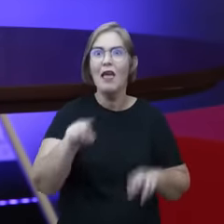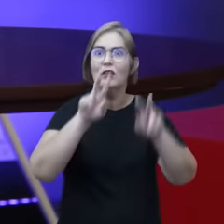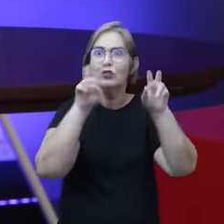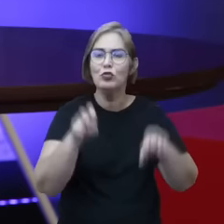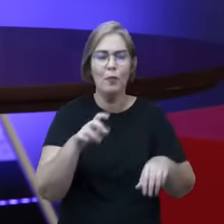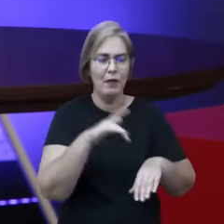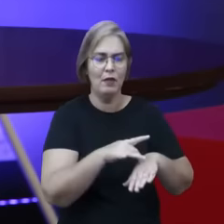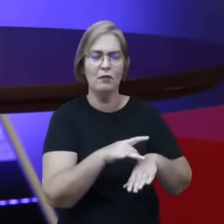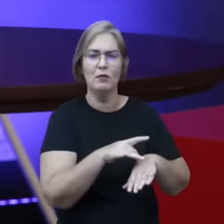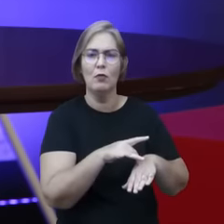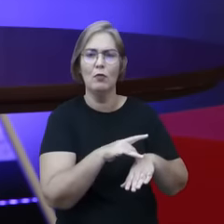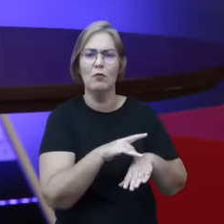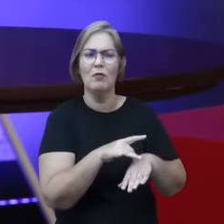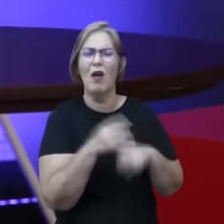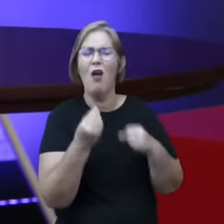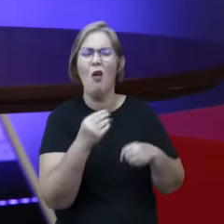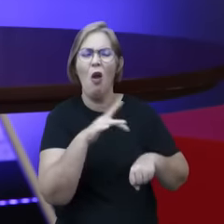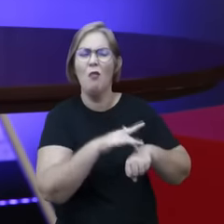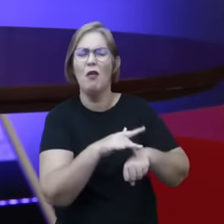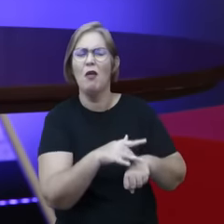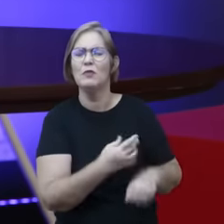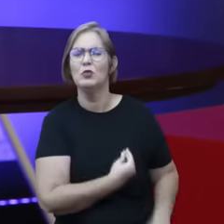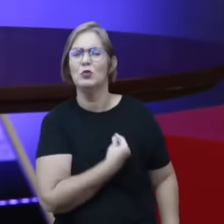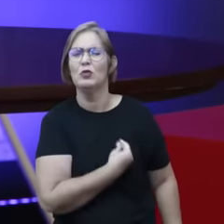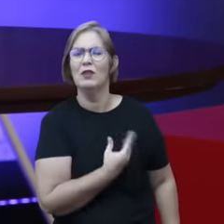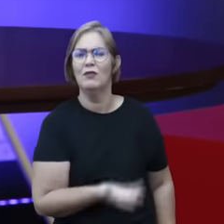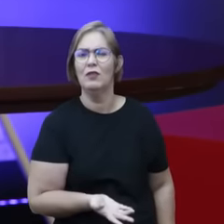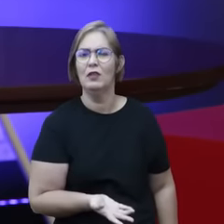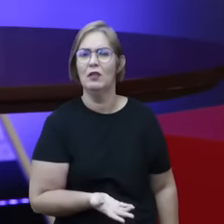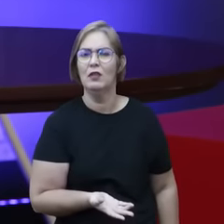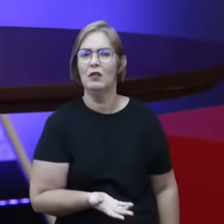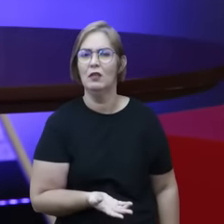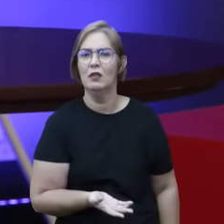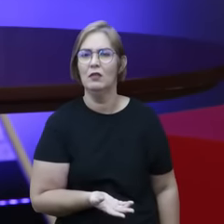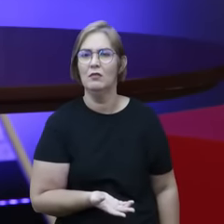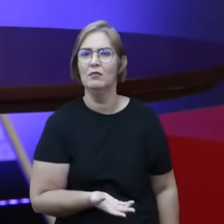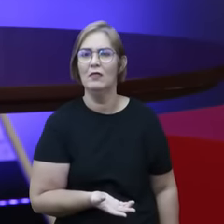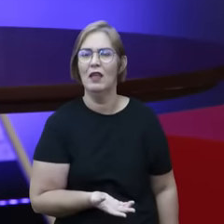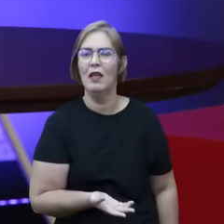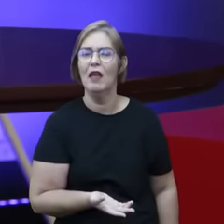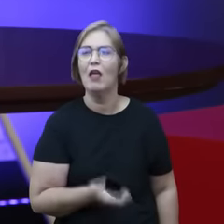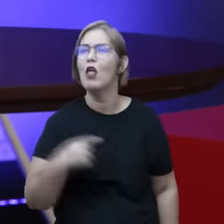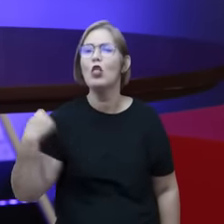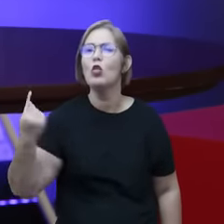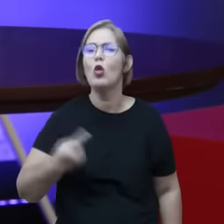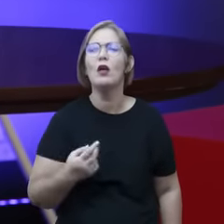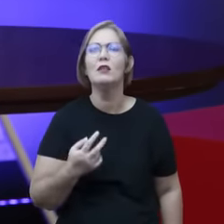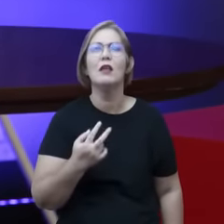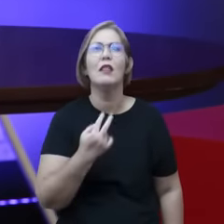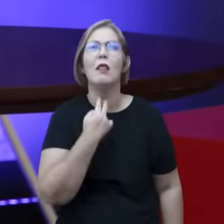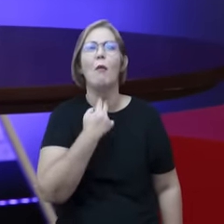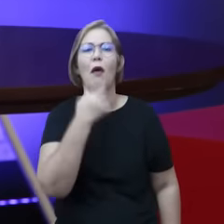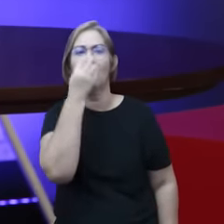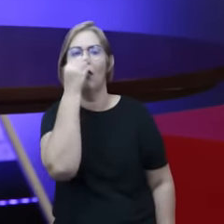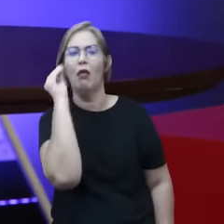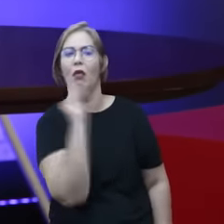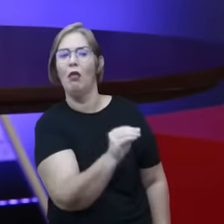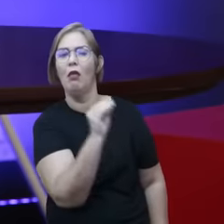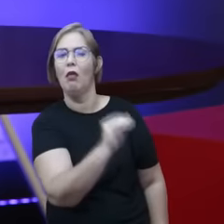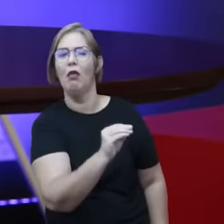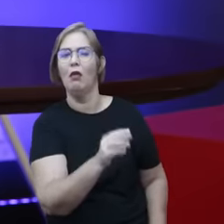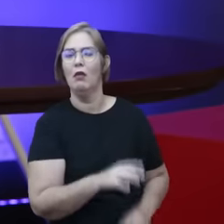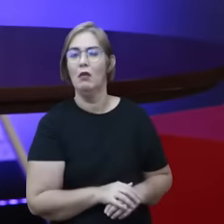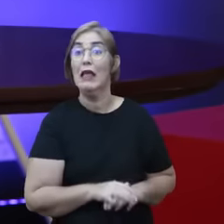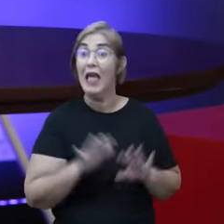existência. Essa resposta humana não é uma indiferença. O Cami fala isso, ele coloca, né, essa indiferença,